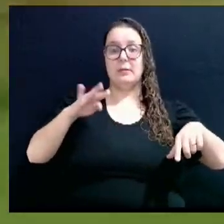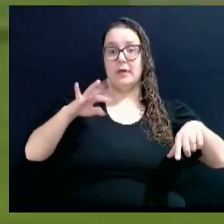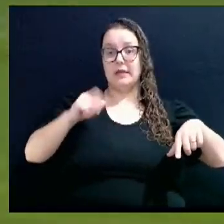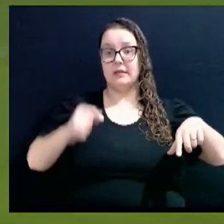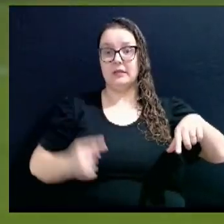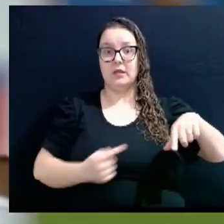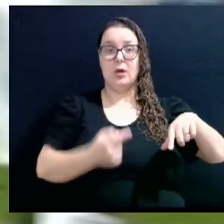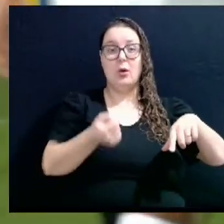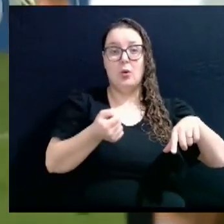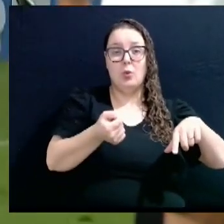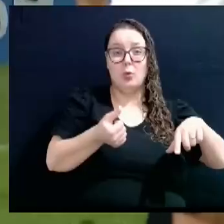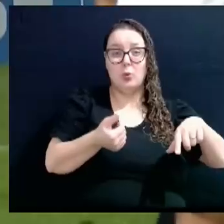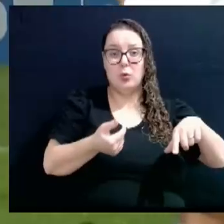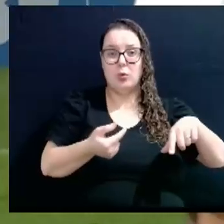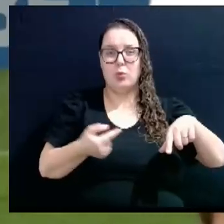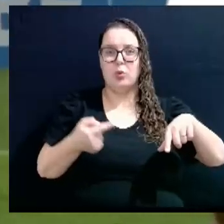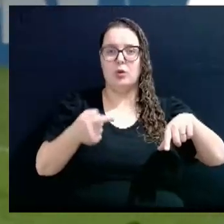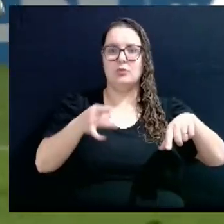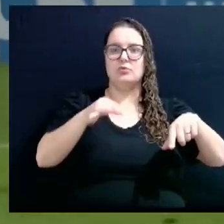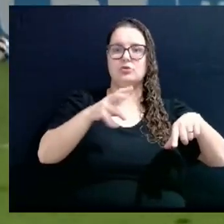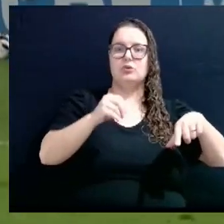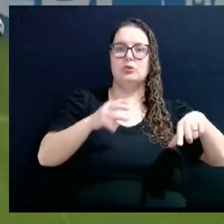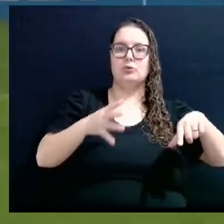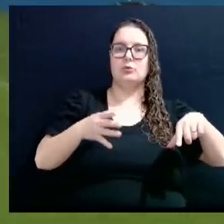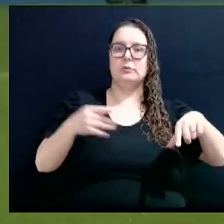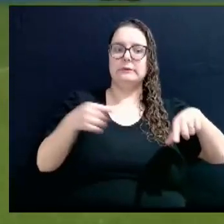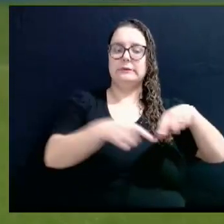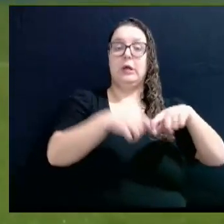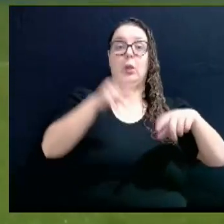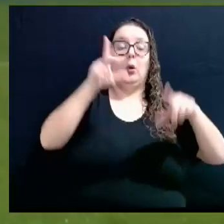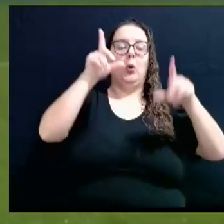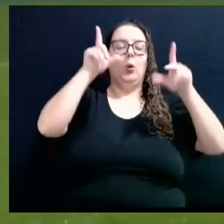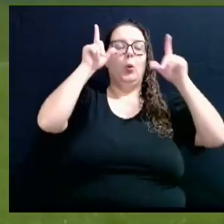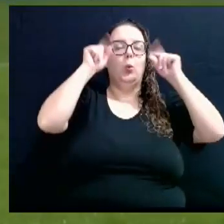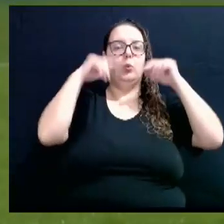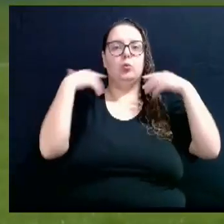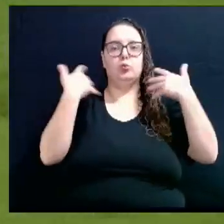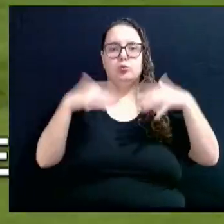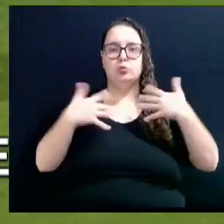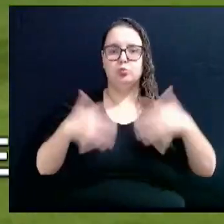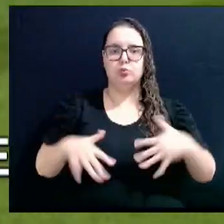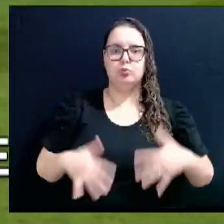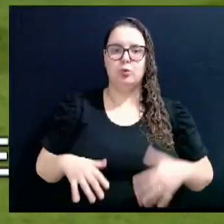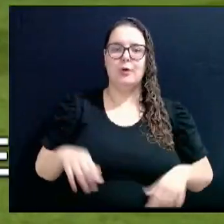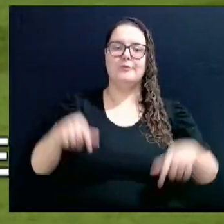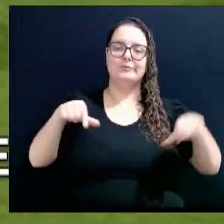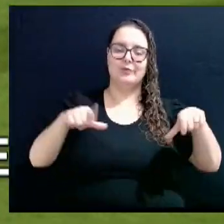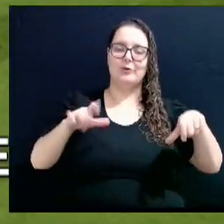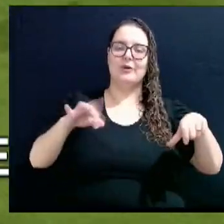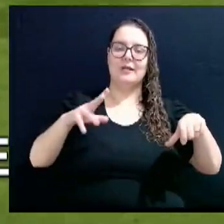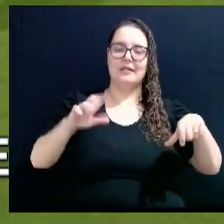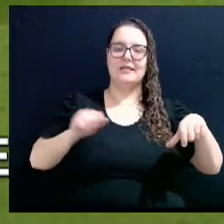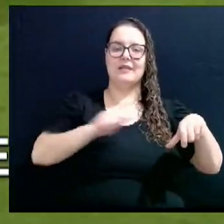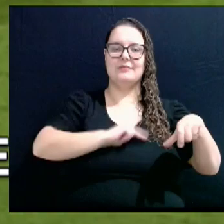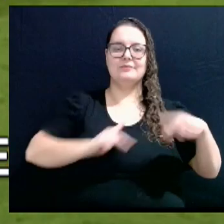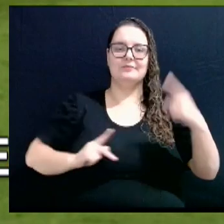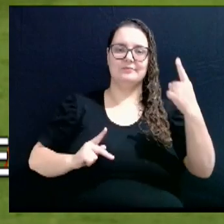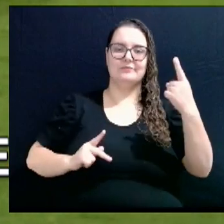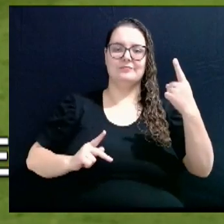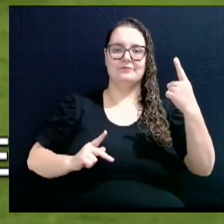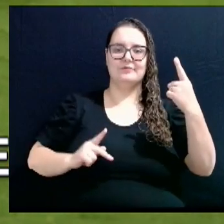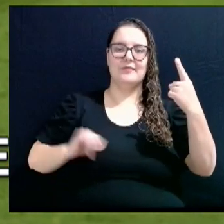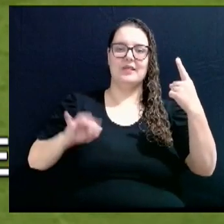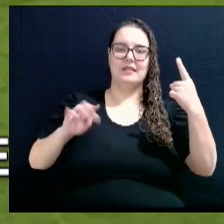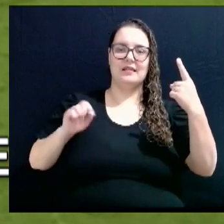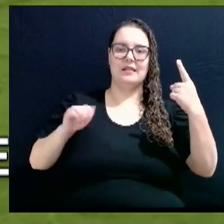encobriu Diogo Silva e entra. Ufa! E ficou nisso. No Moisés Lucarelli, Ponte Preta 1, Itabaiana